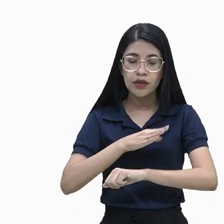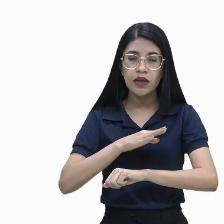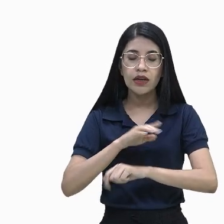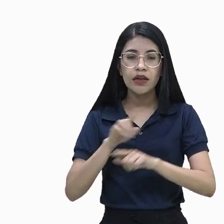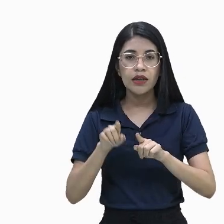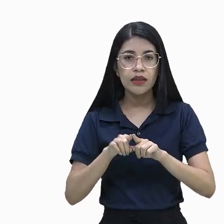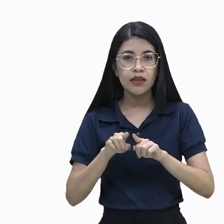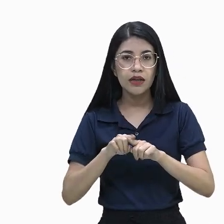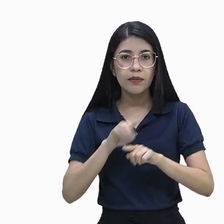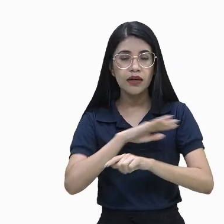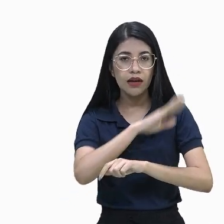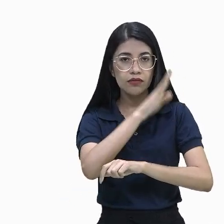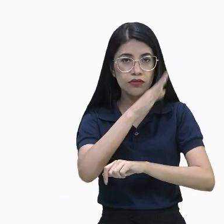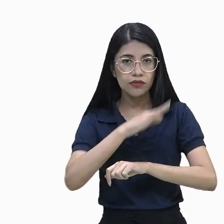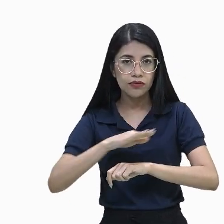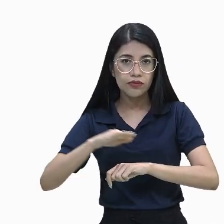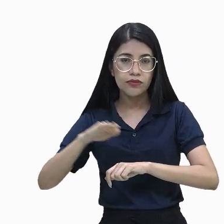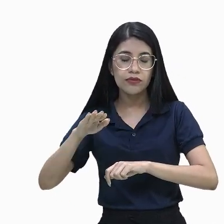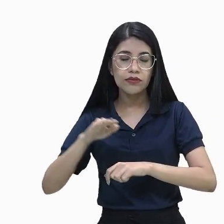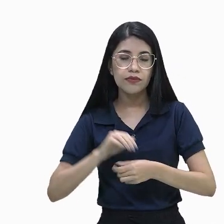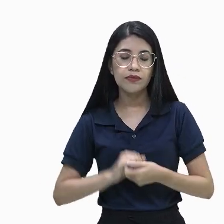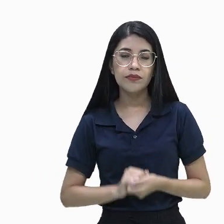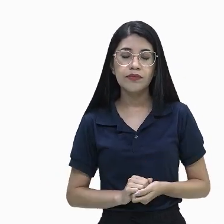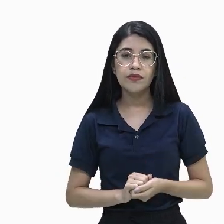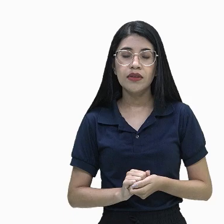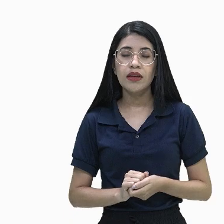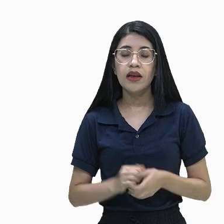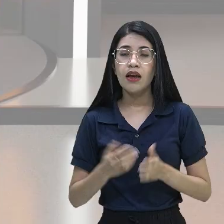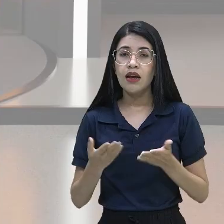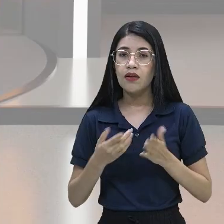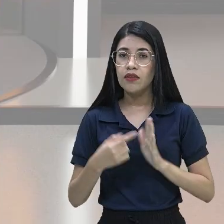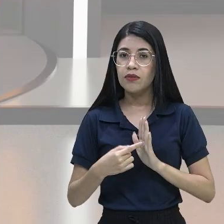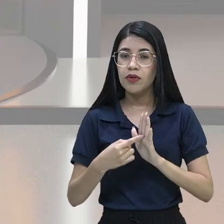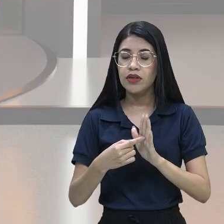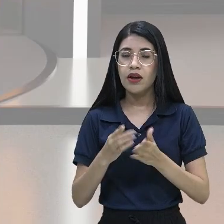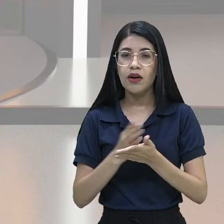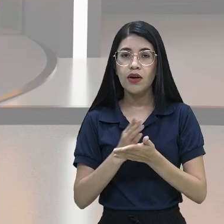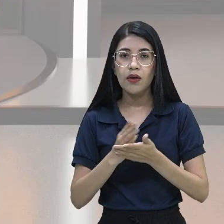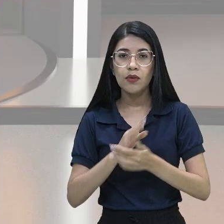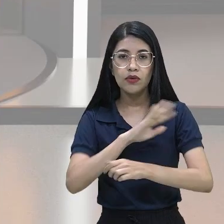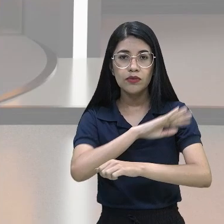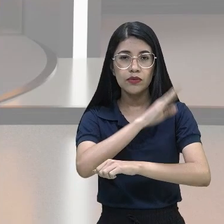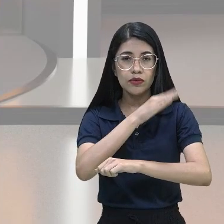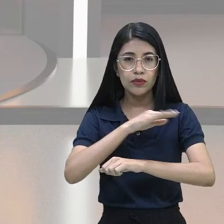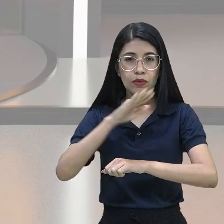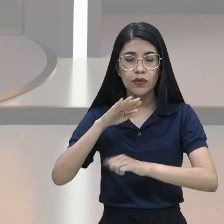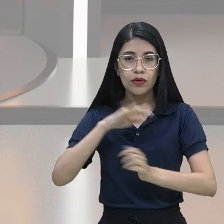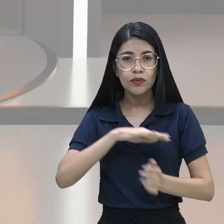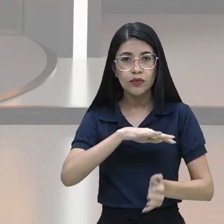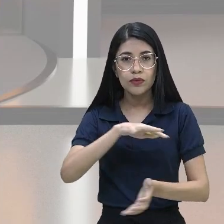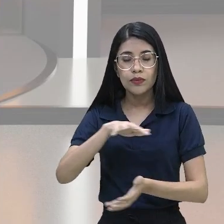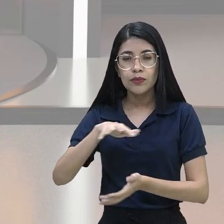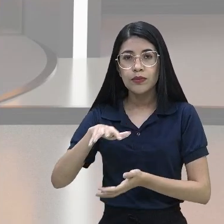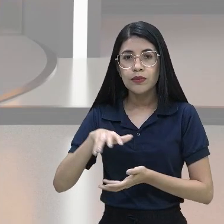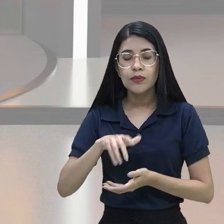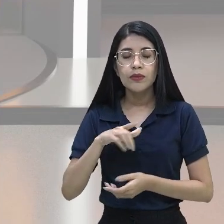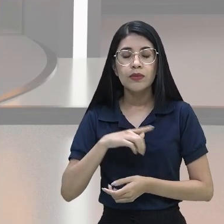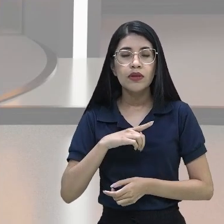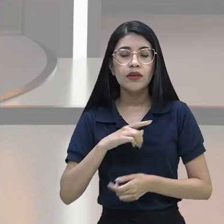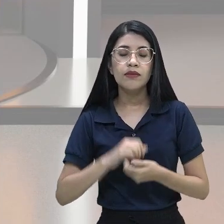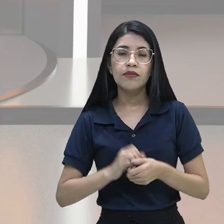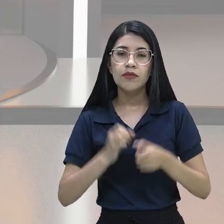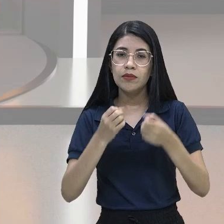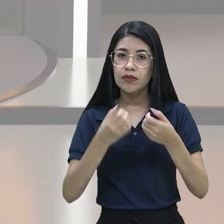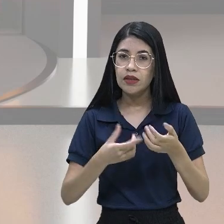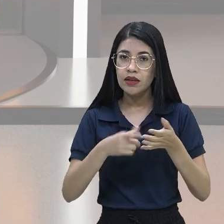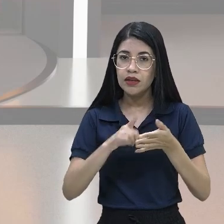às áreas de planícies. Aí eu vou mostrar para vocês, olha, algumas das cordilheiras pelo mundo. Falei para vocês aqui da